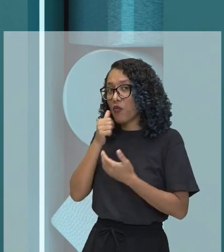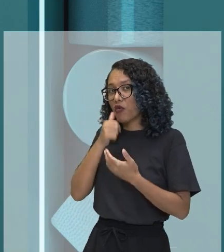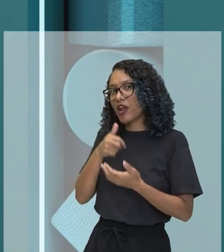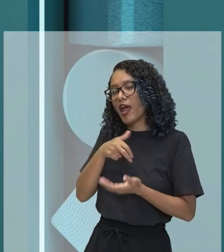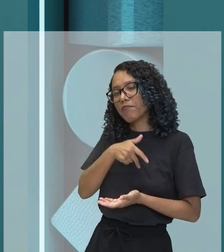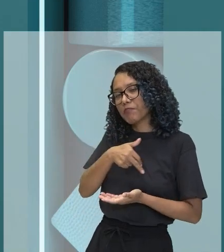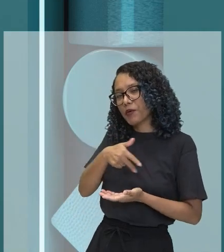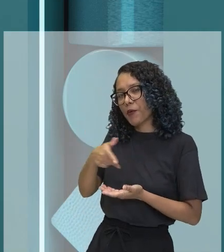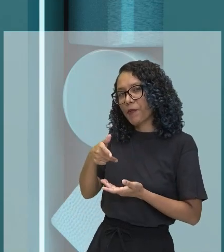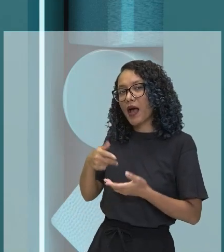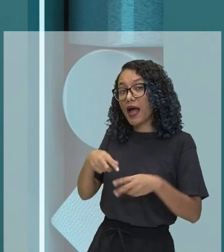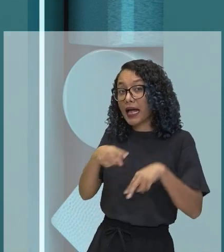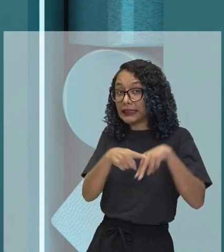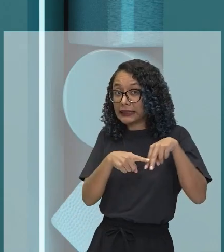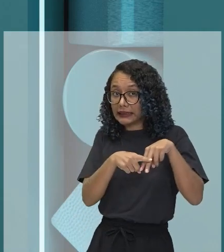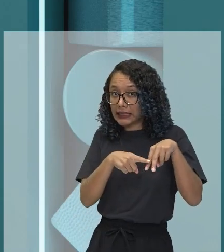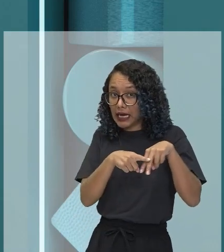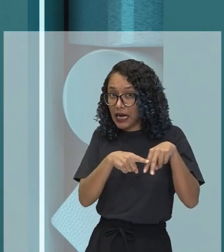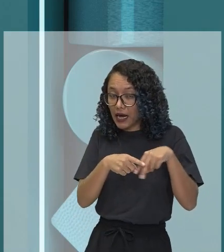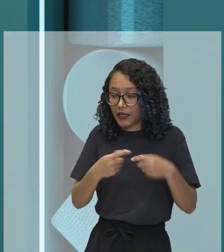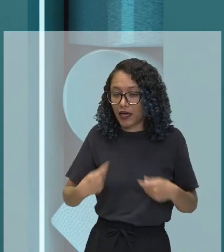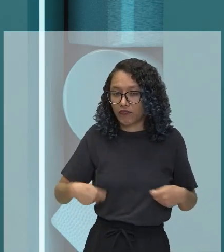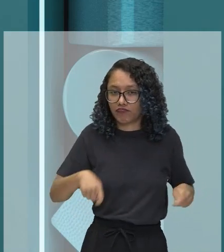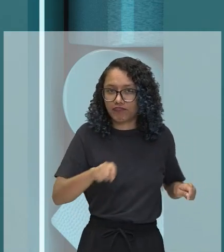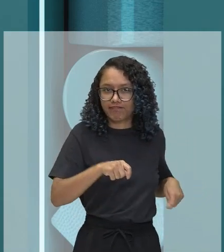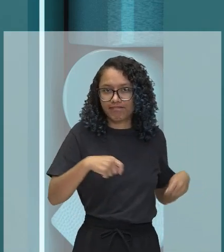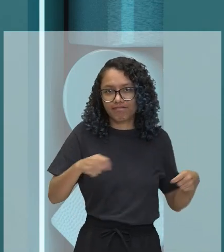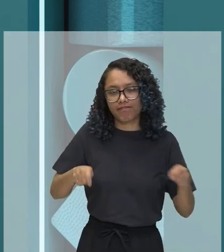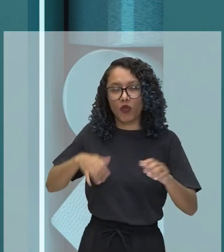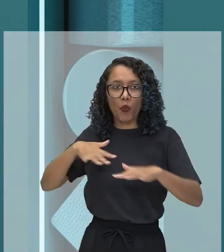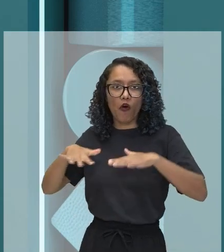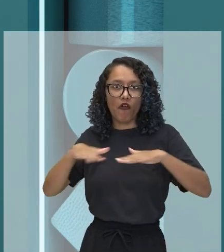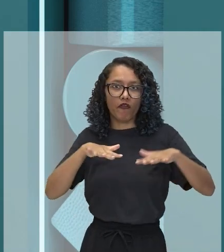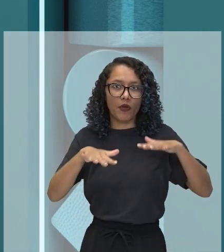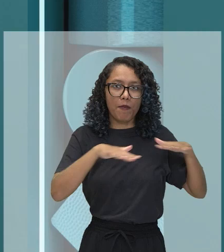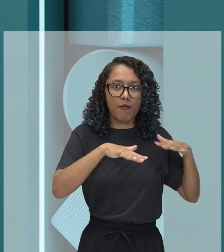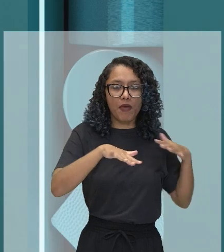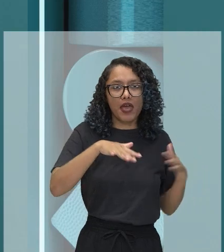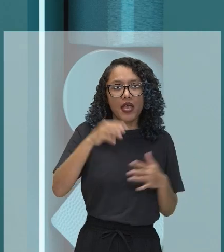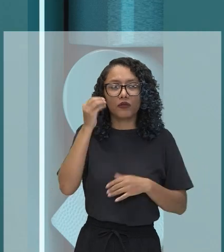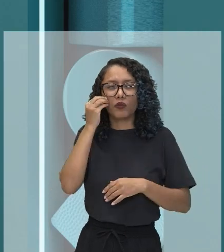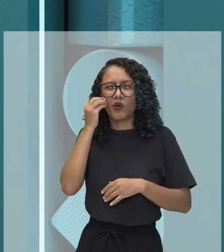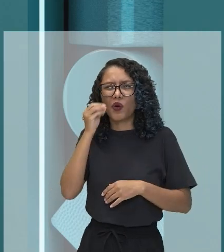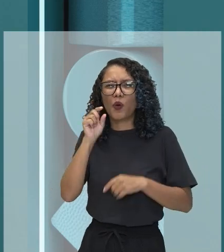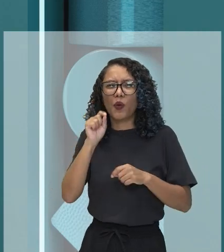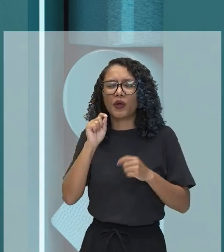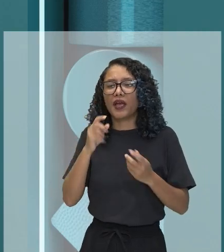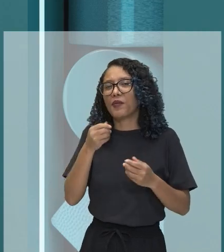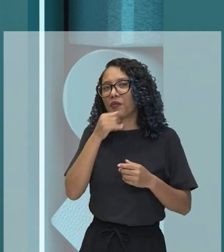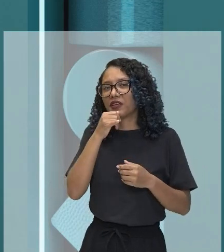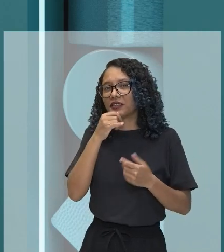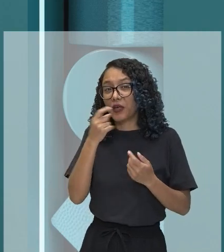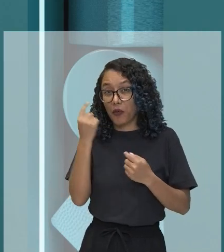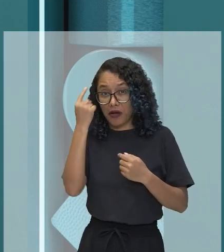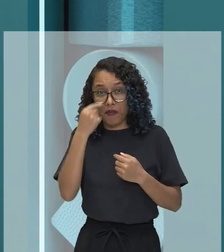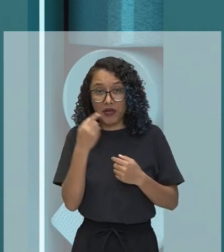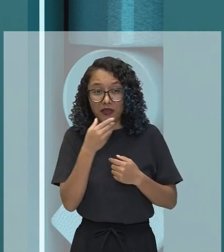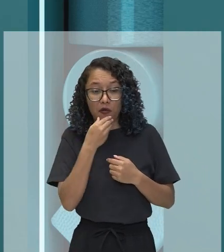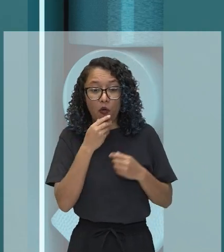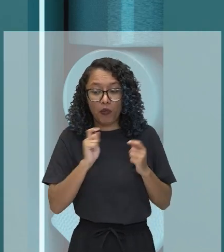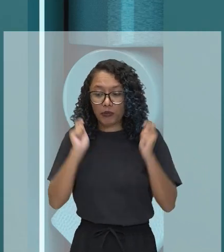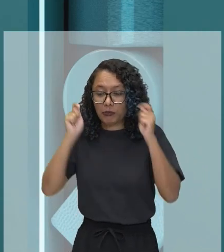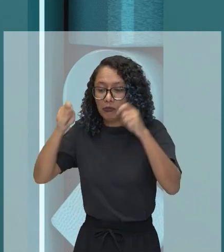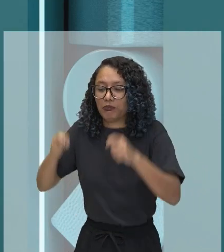saias, as mulheres executam movimentos tentando cobrir a cabeça dos seus